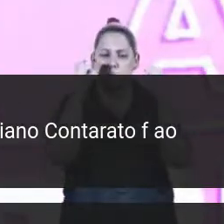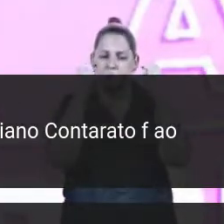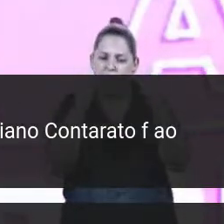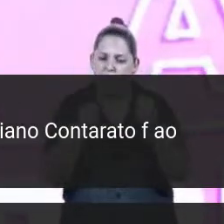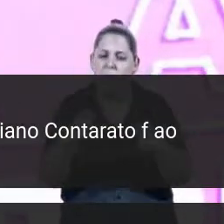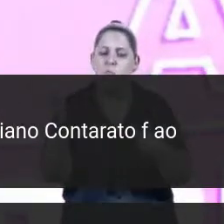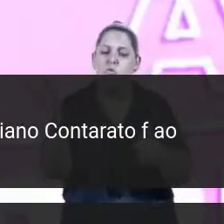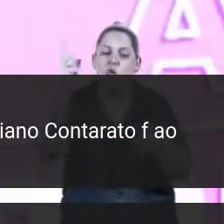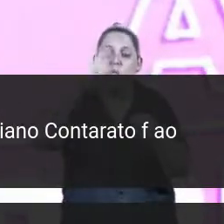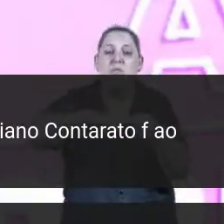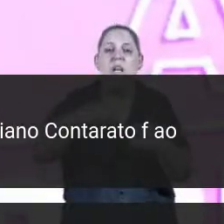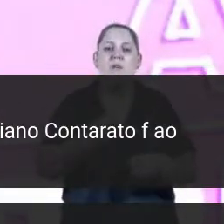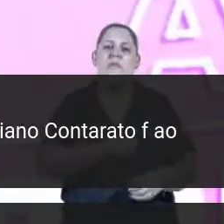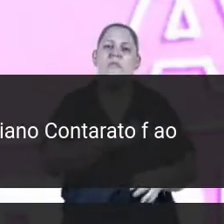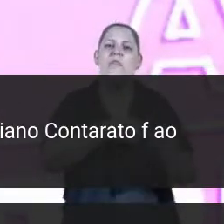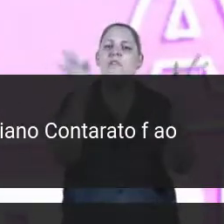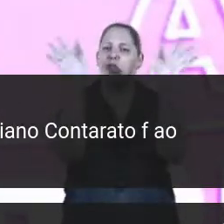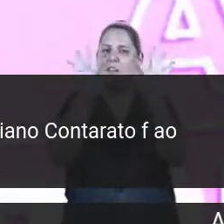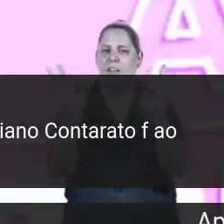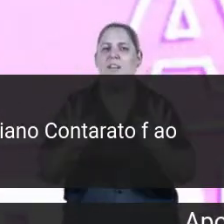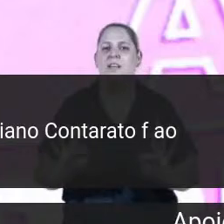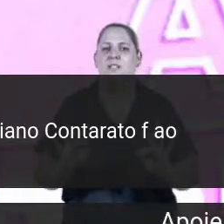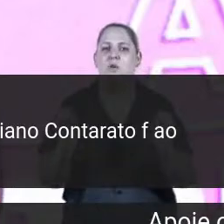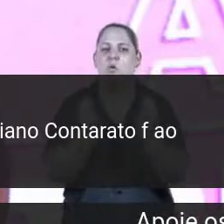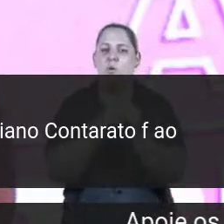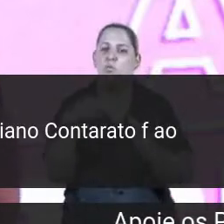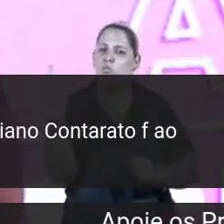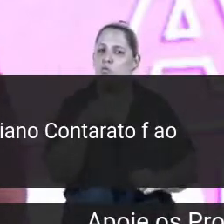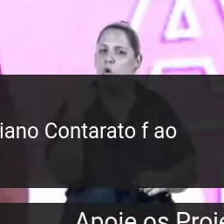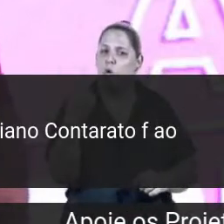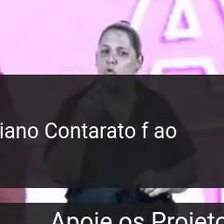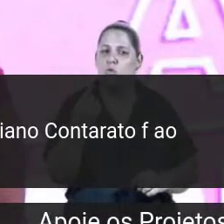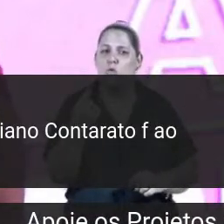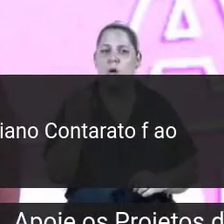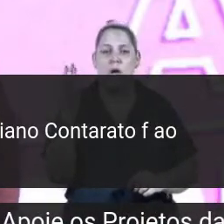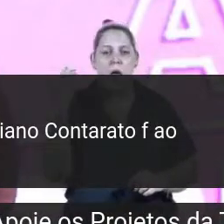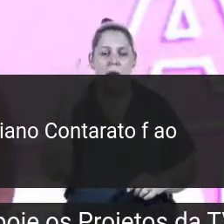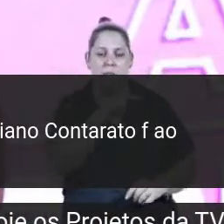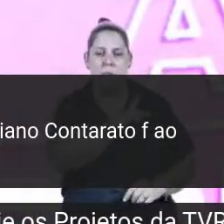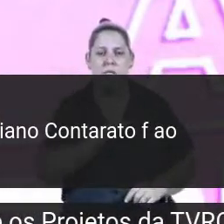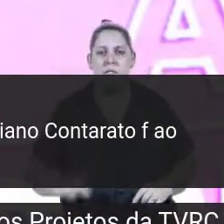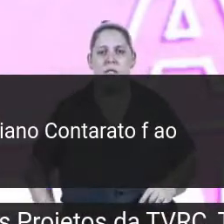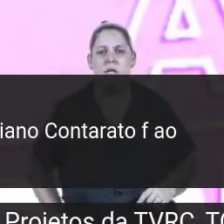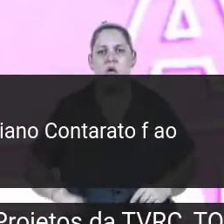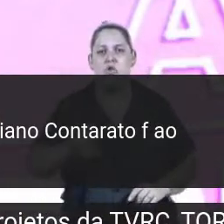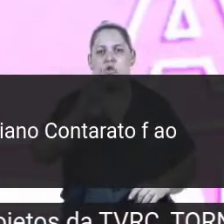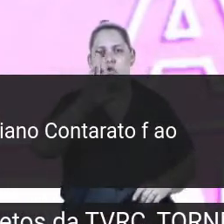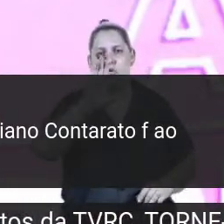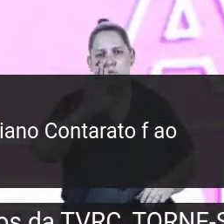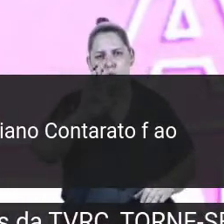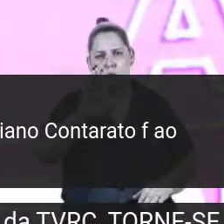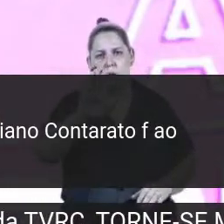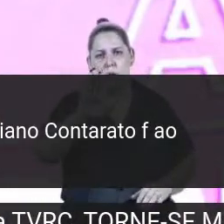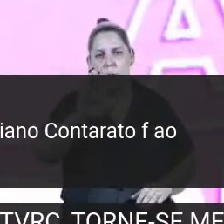a ser feliz, e é com o nosso querido ex-presidente Lula. Mas nós também queremos hoje aqui, com